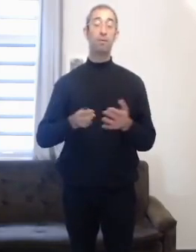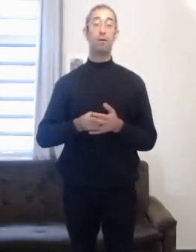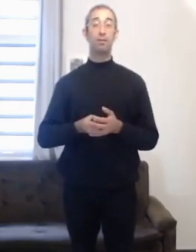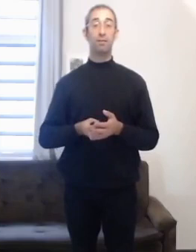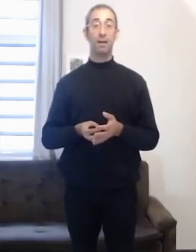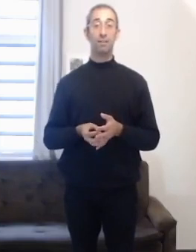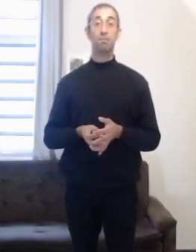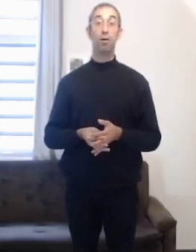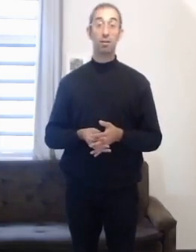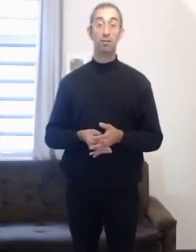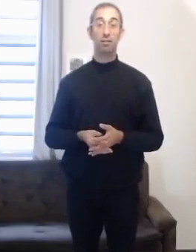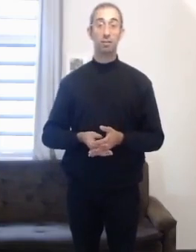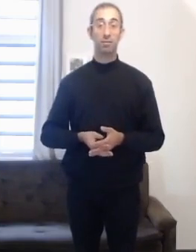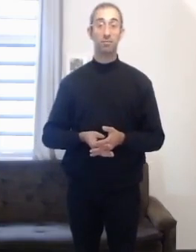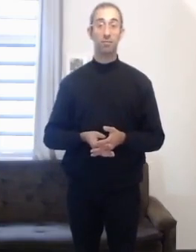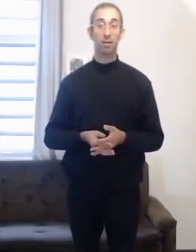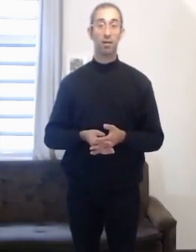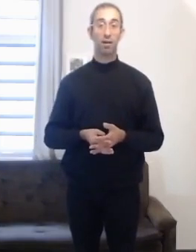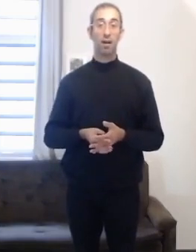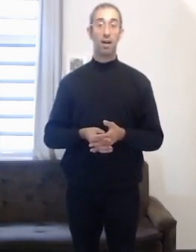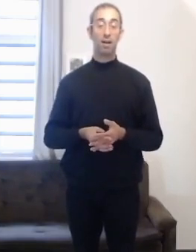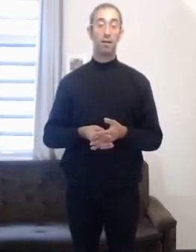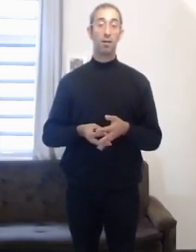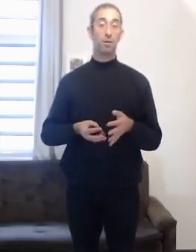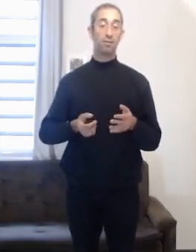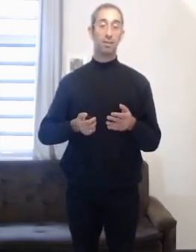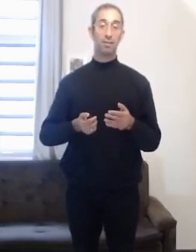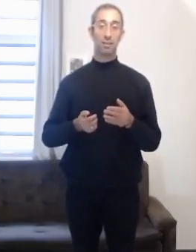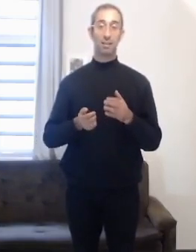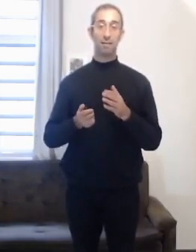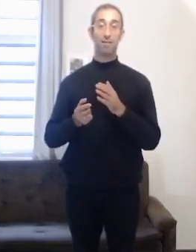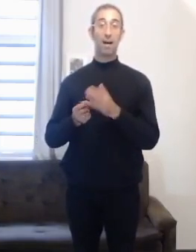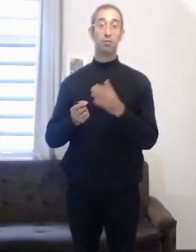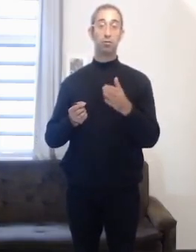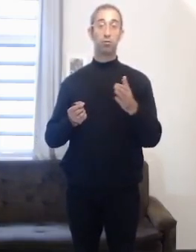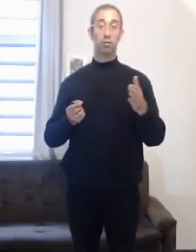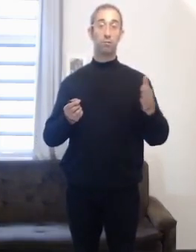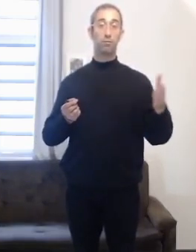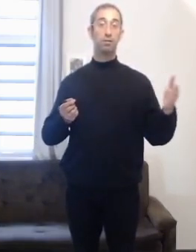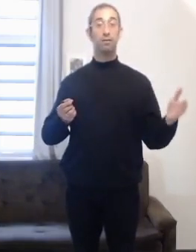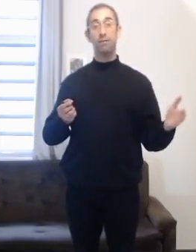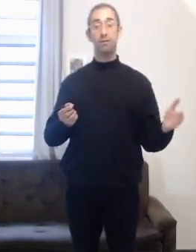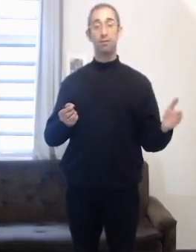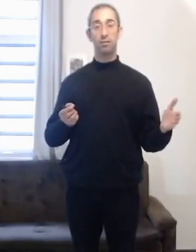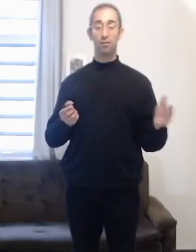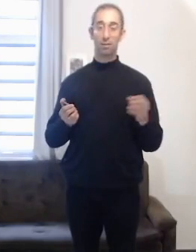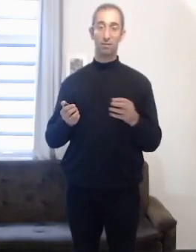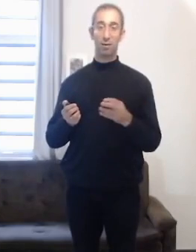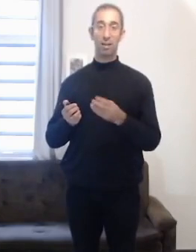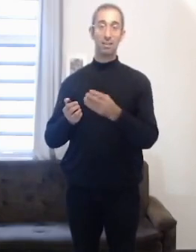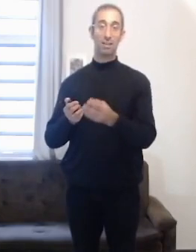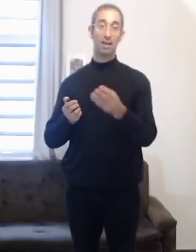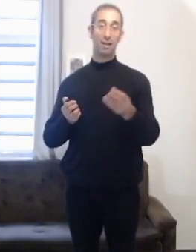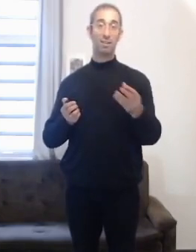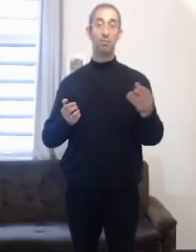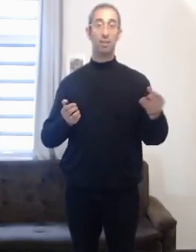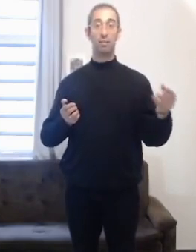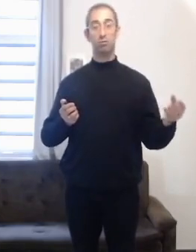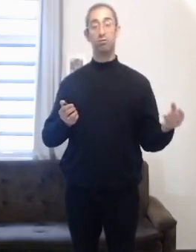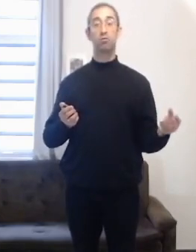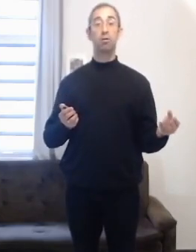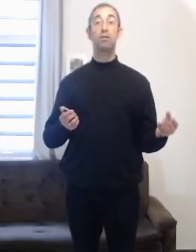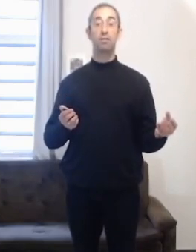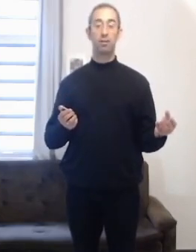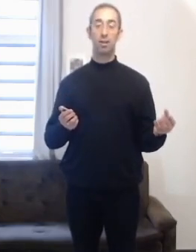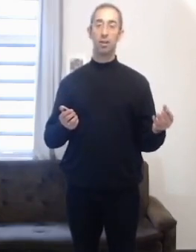é que o problema pode ter várias hipóteses, sim. Pode ter, tem que ter várias soluções possíveis e vocês vão analisar cada uma